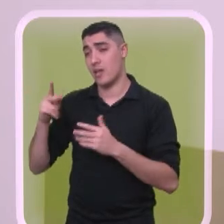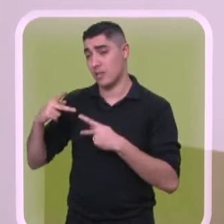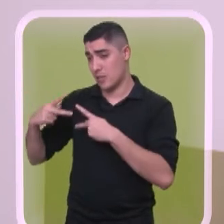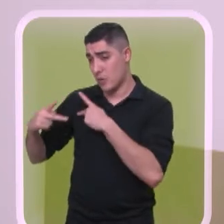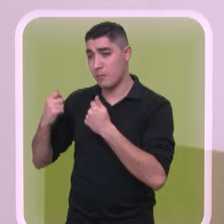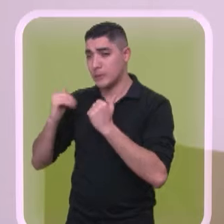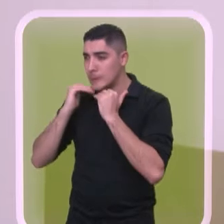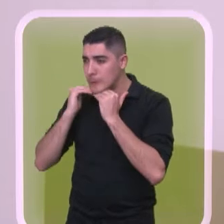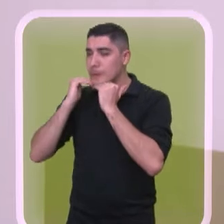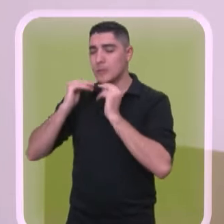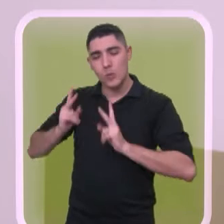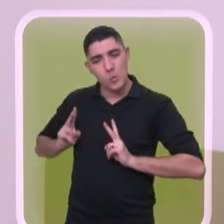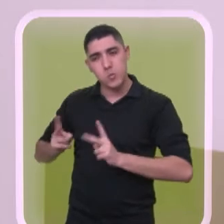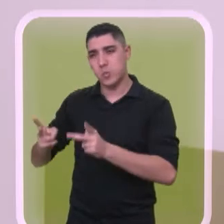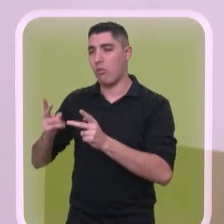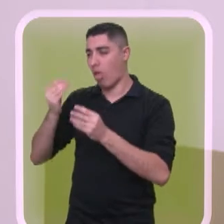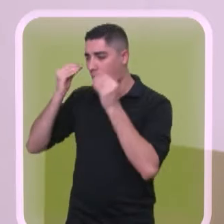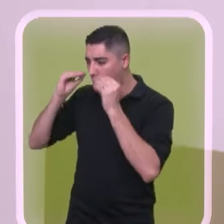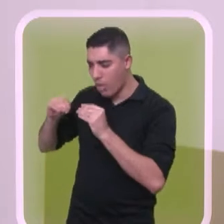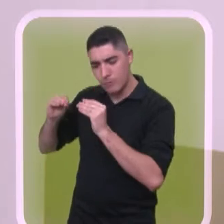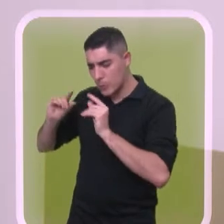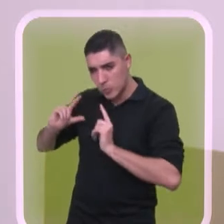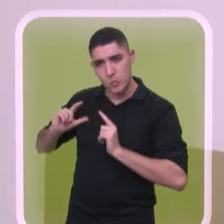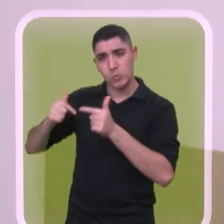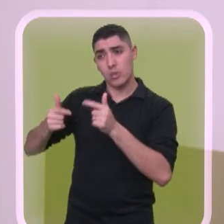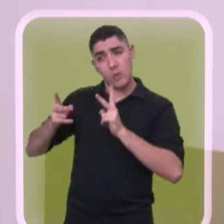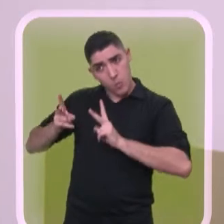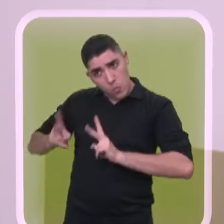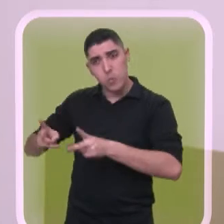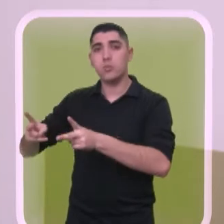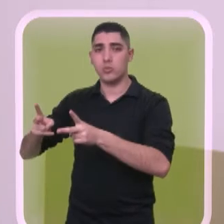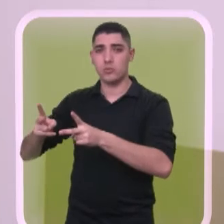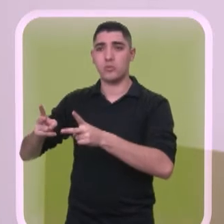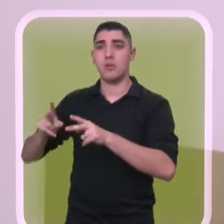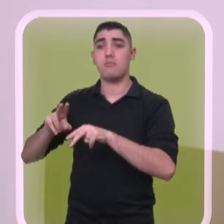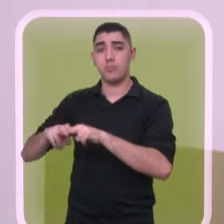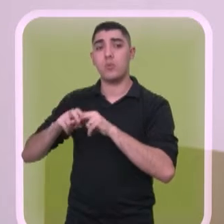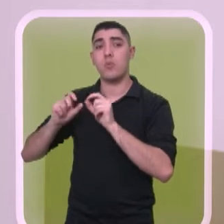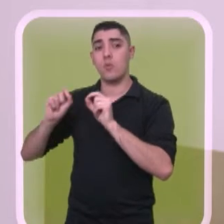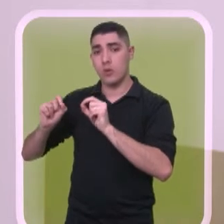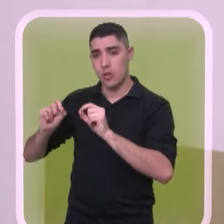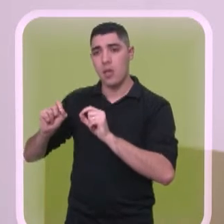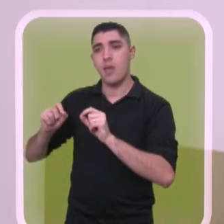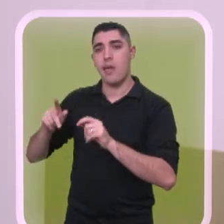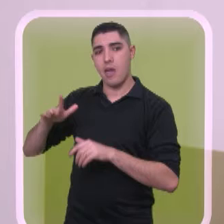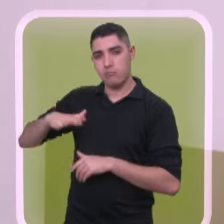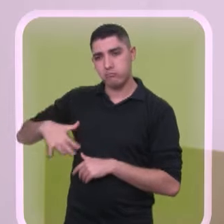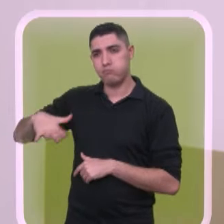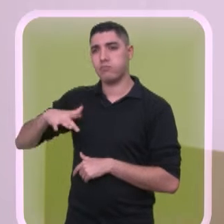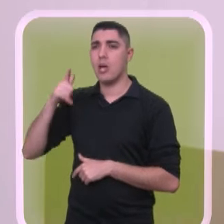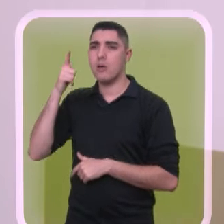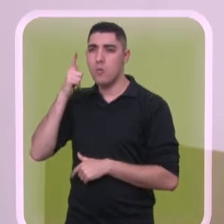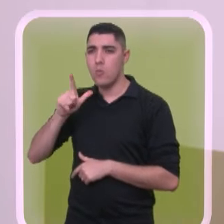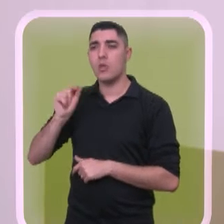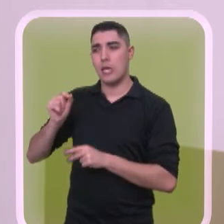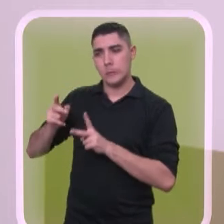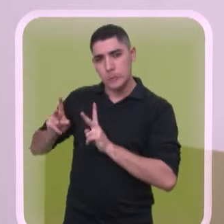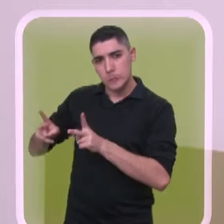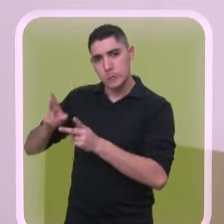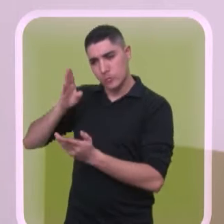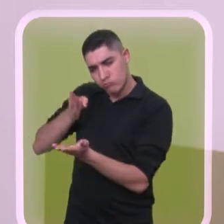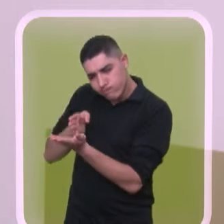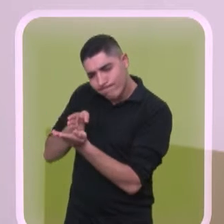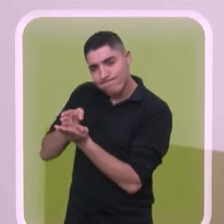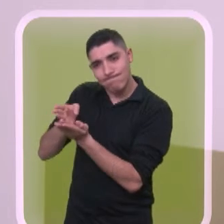poeira aí, sacudir a poeira, porque tem mais campeonato para frente e tem essa recolocação aí, né, como você falou, realinhamento, né, para decidir